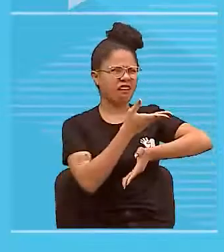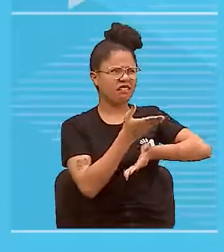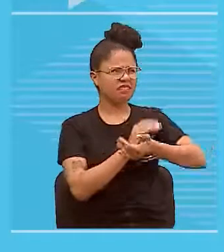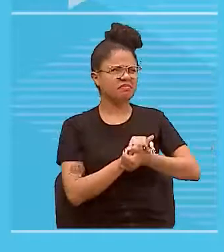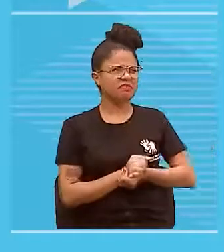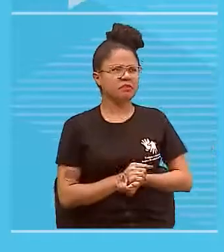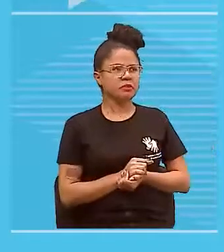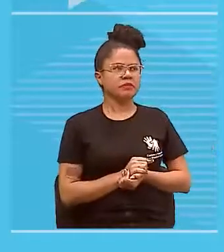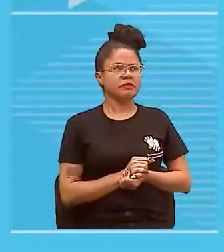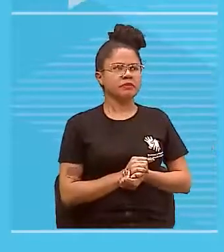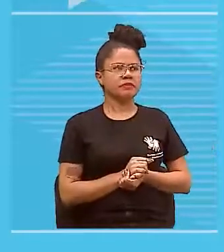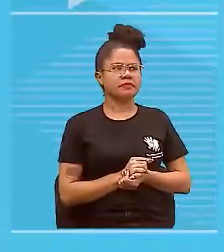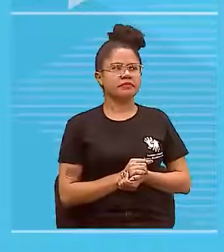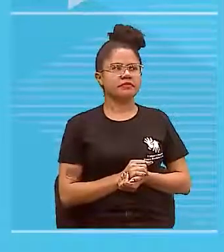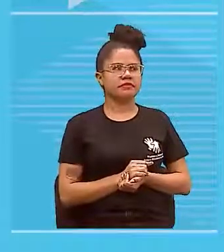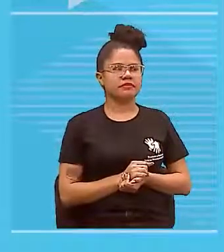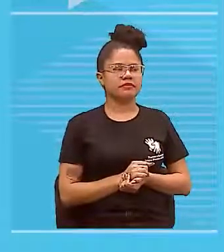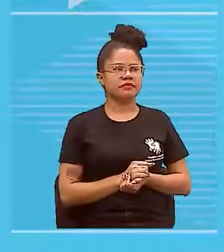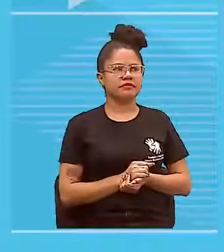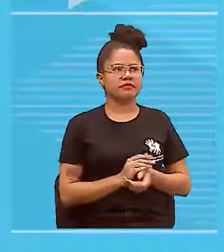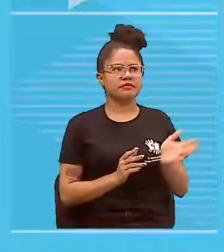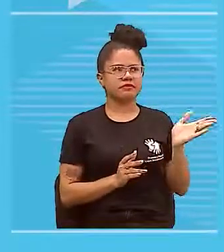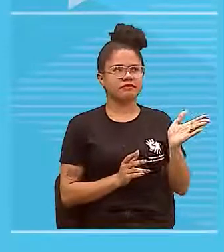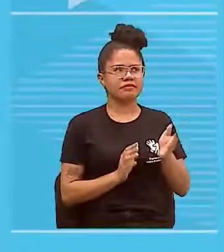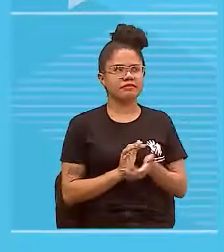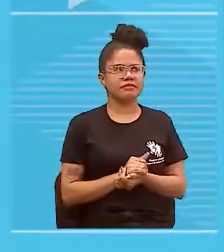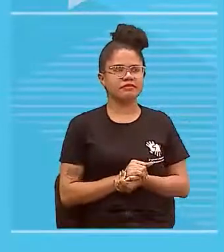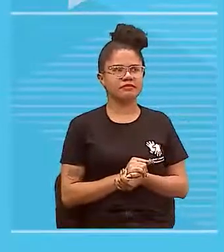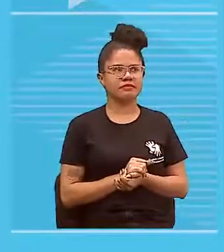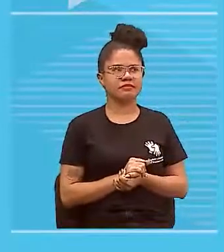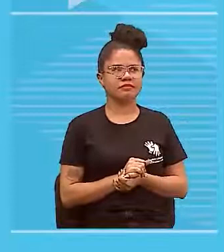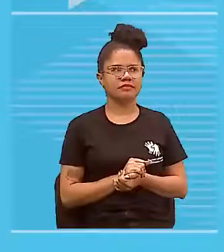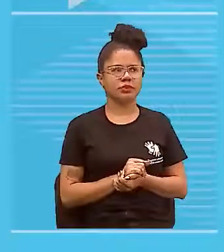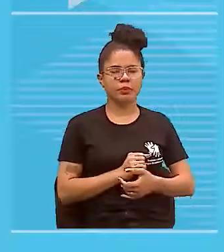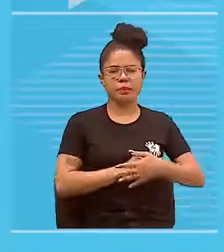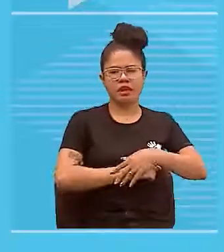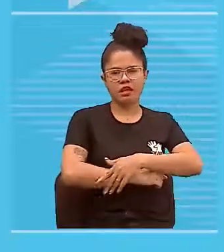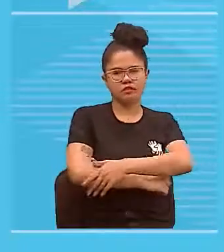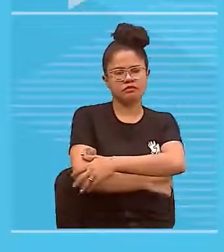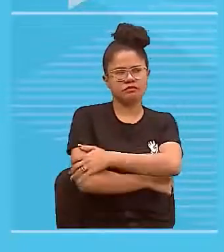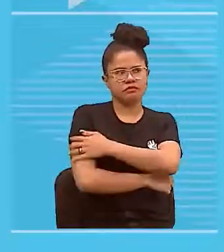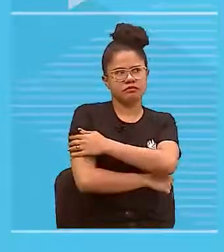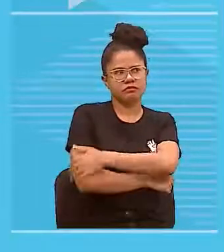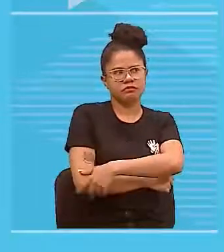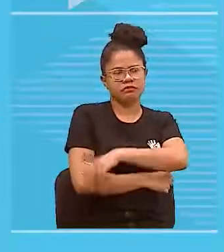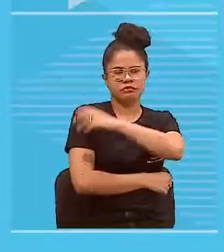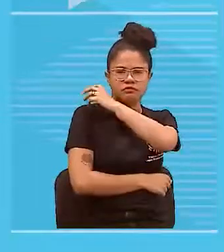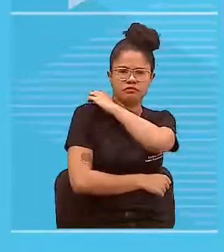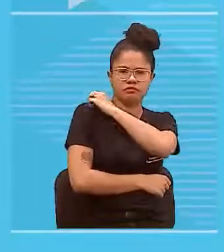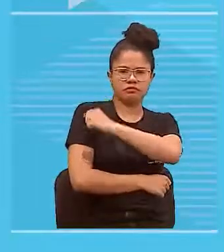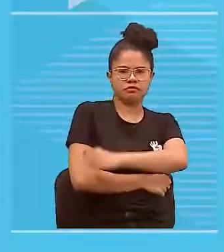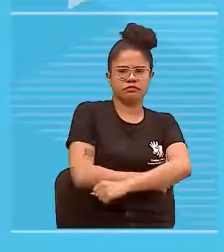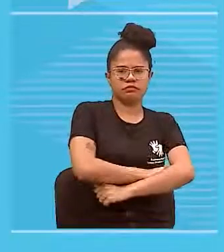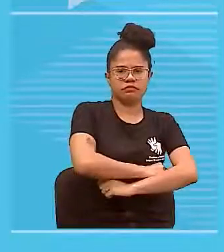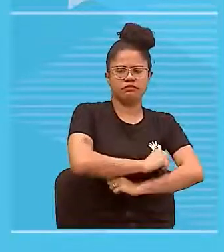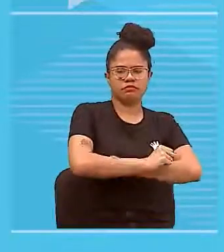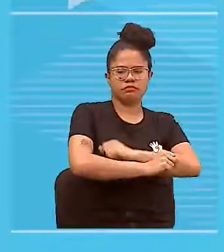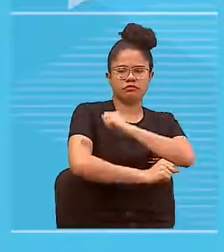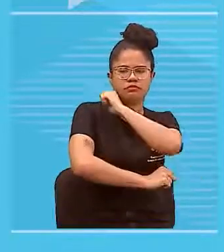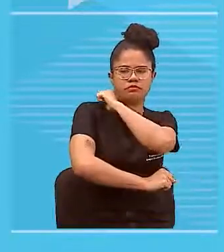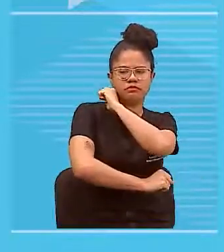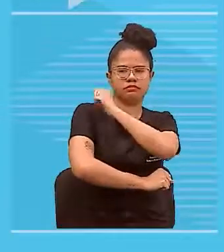que levou aí umas pancadas fortes né o braço está aqui na tipoia no gesso